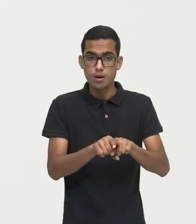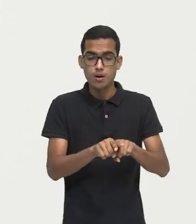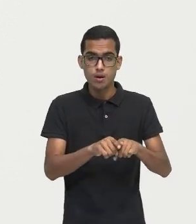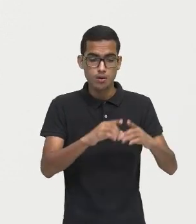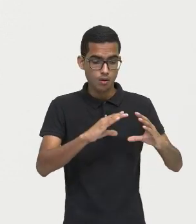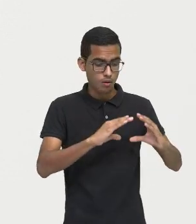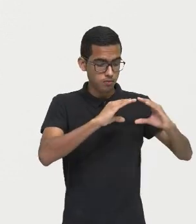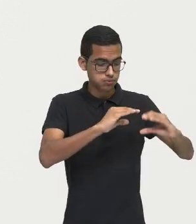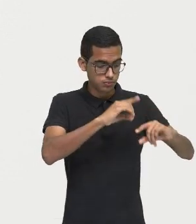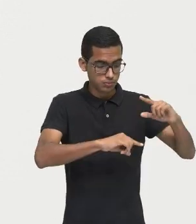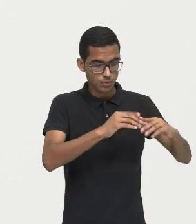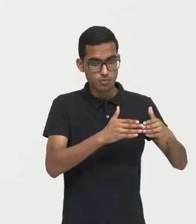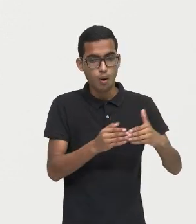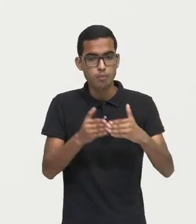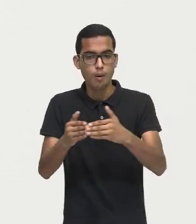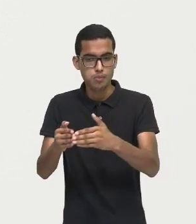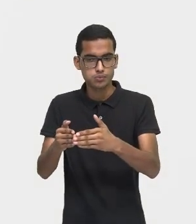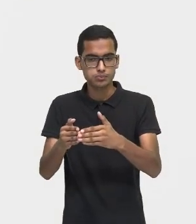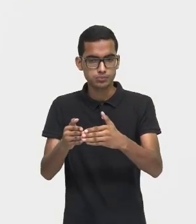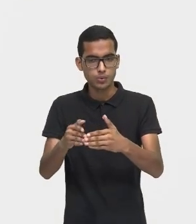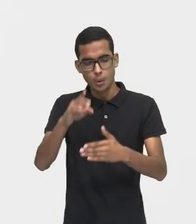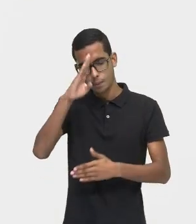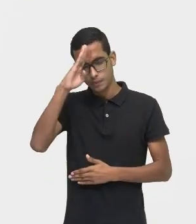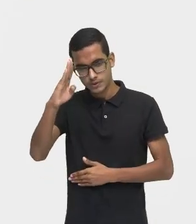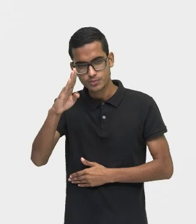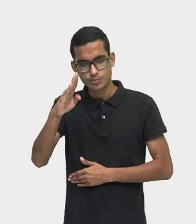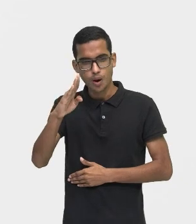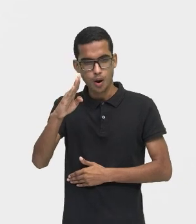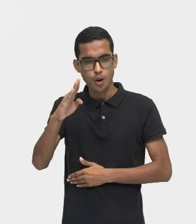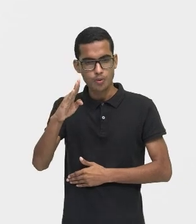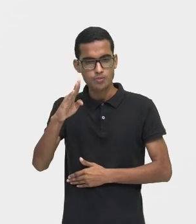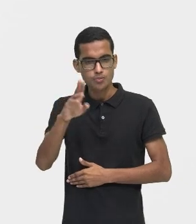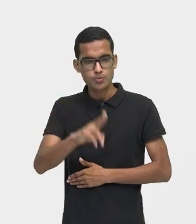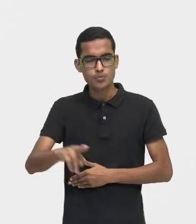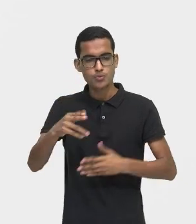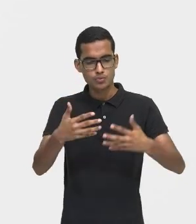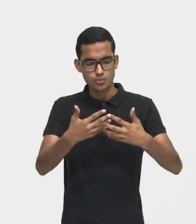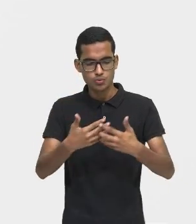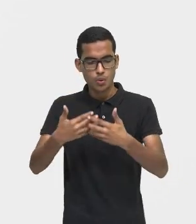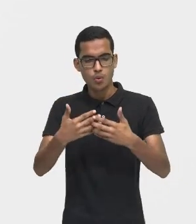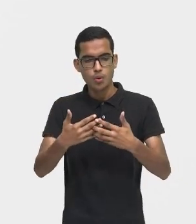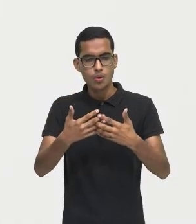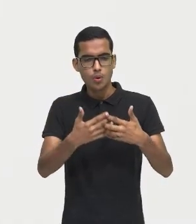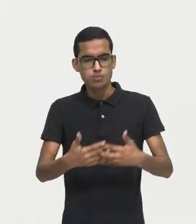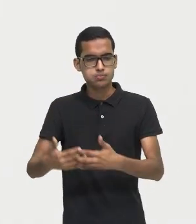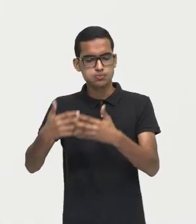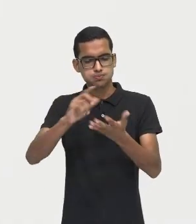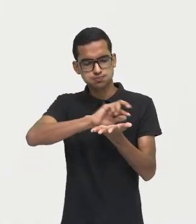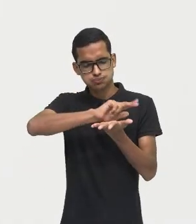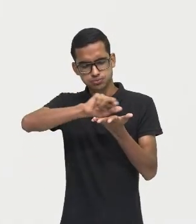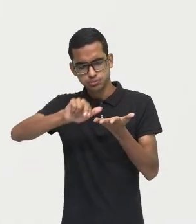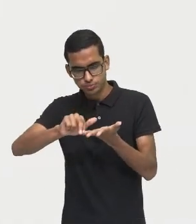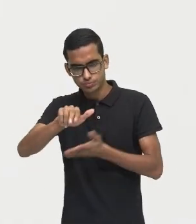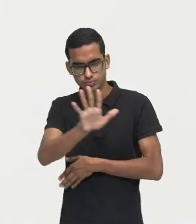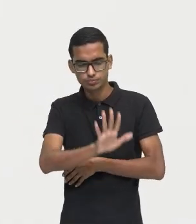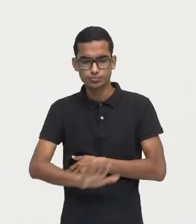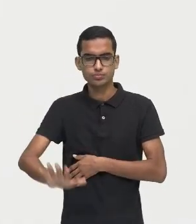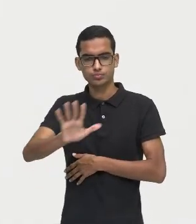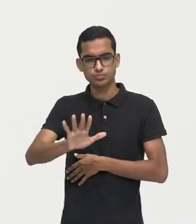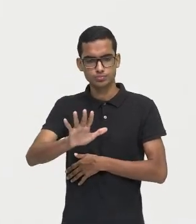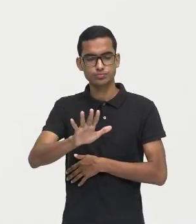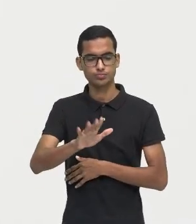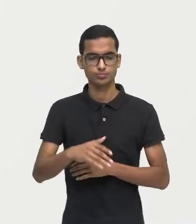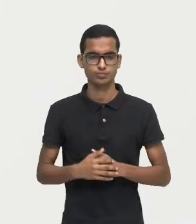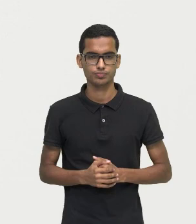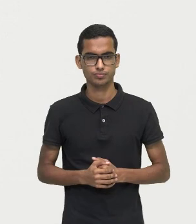a região. E na nossa segunda questão, descreva as principais limitações de navegação